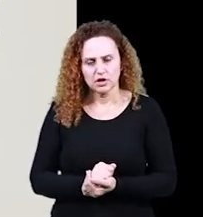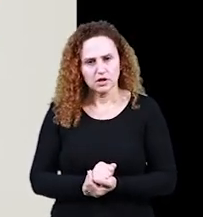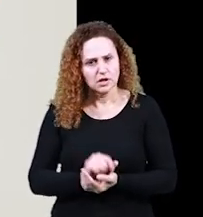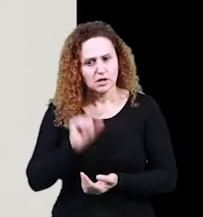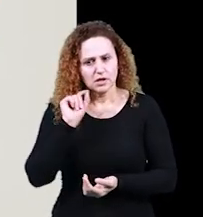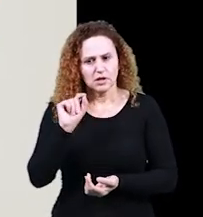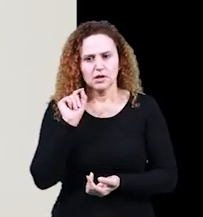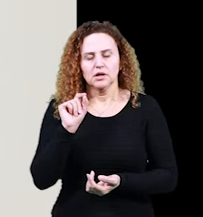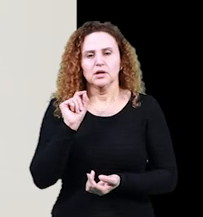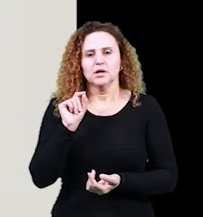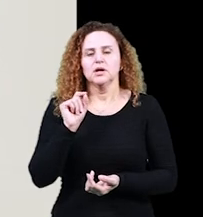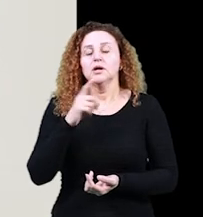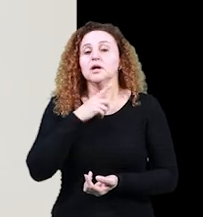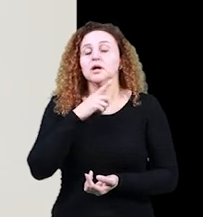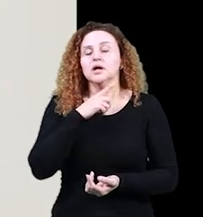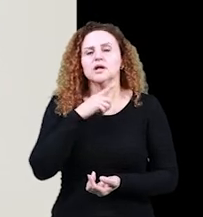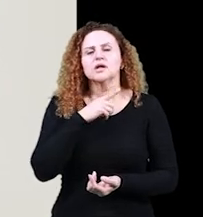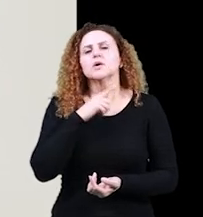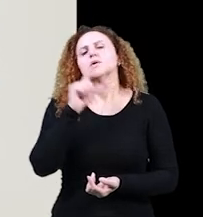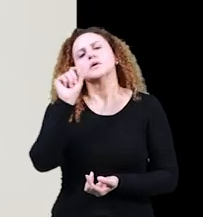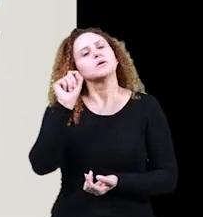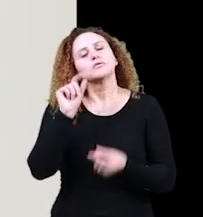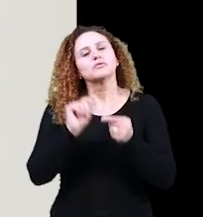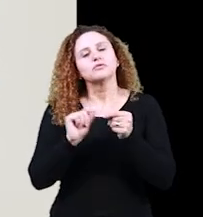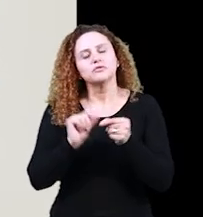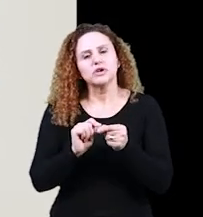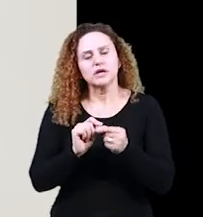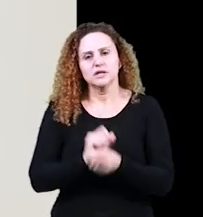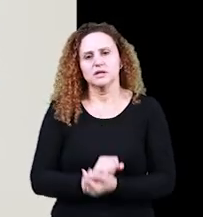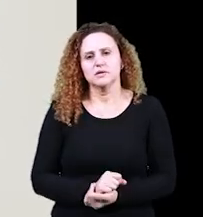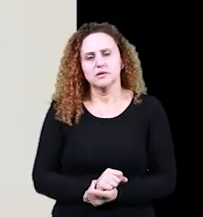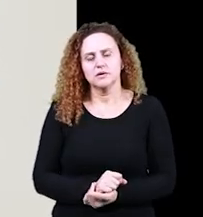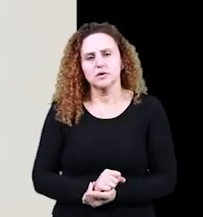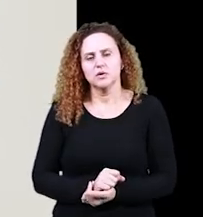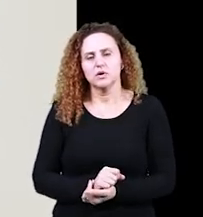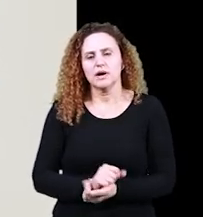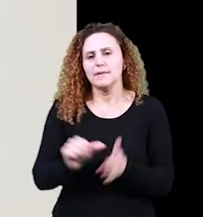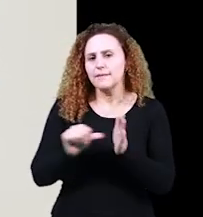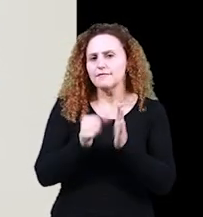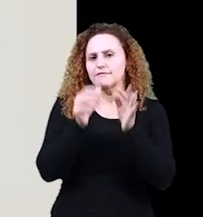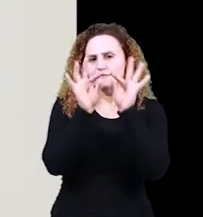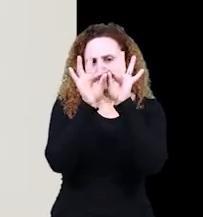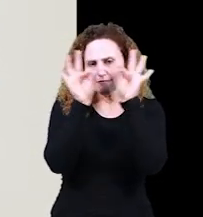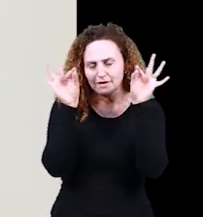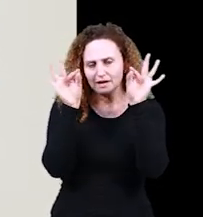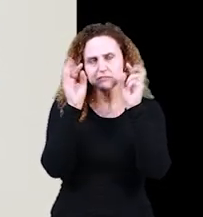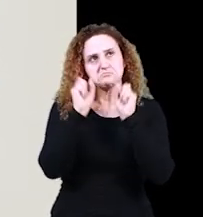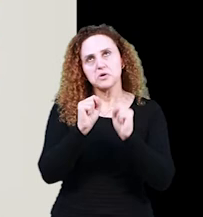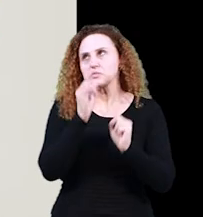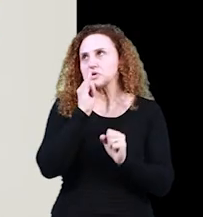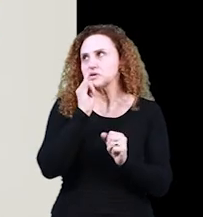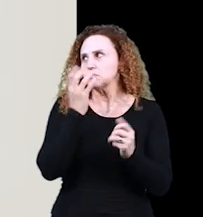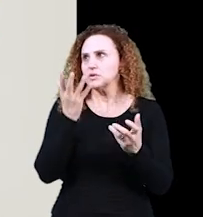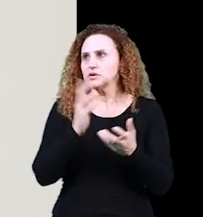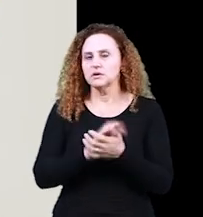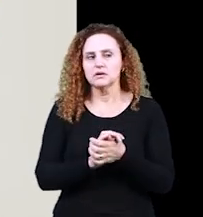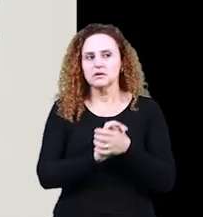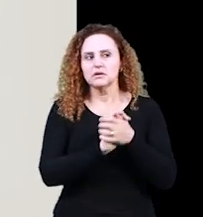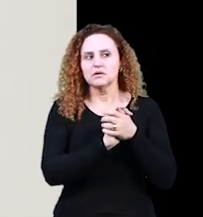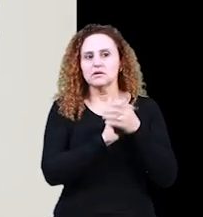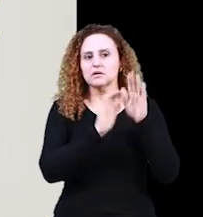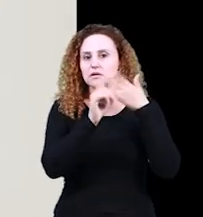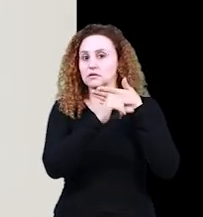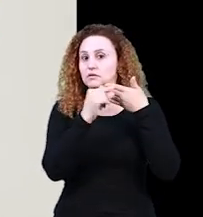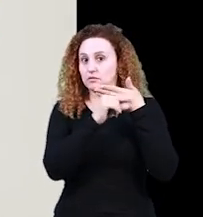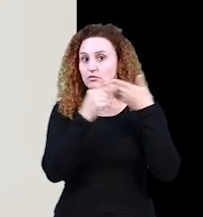da língua em termos de estrutura sintagmática eu coloquei um exemplo uma frase pode ser assim descrita eu coloquei ali